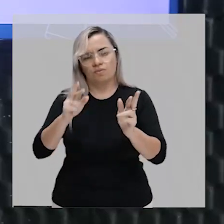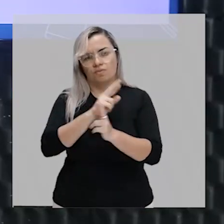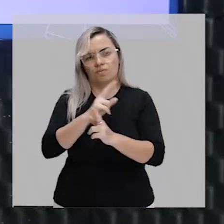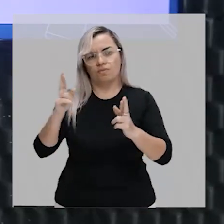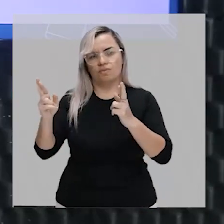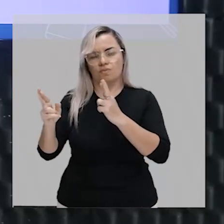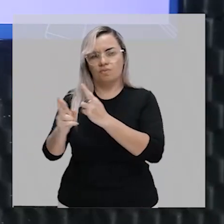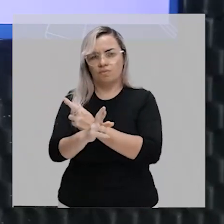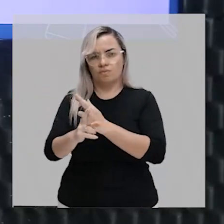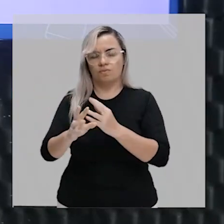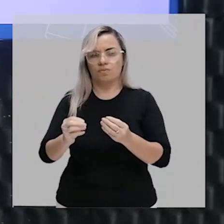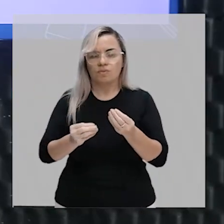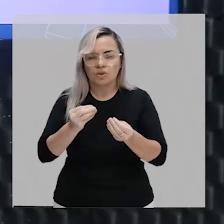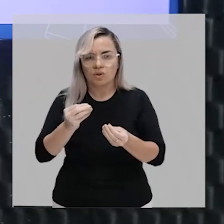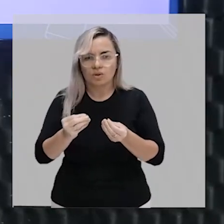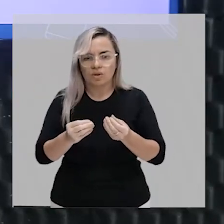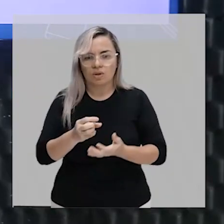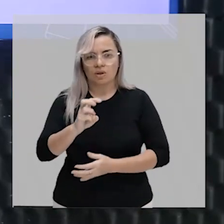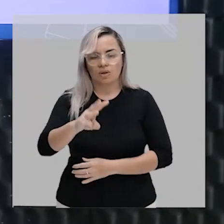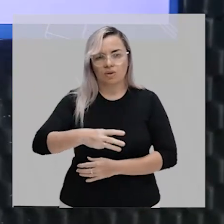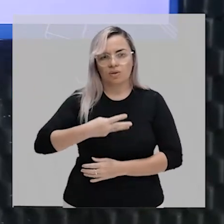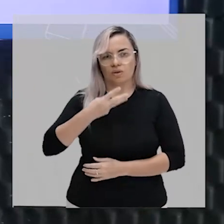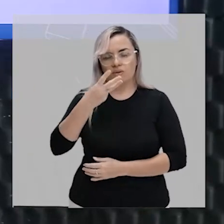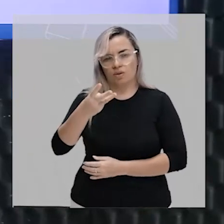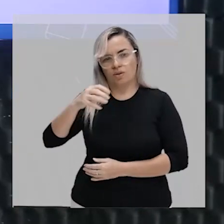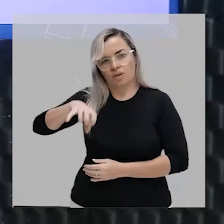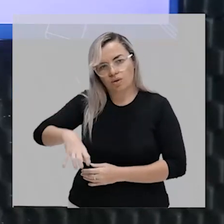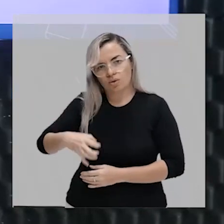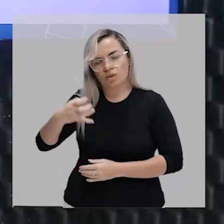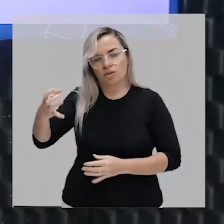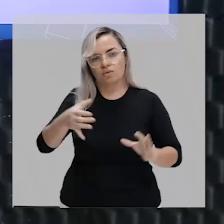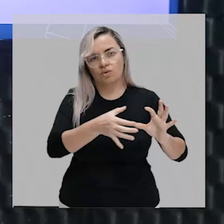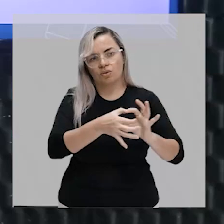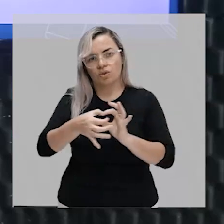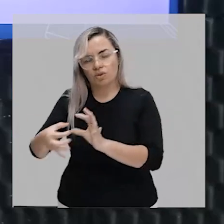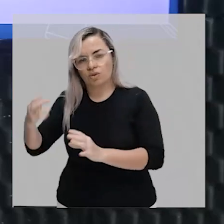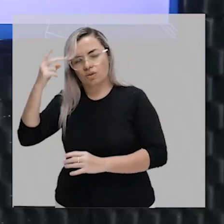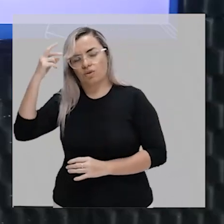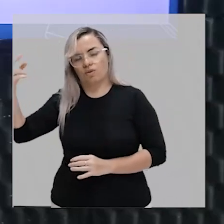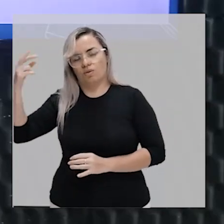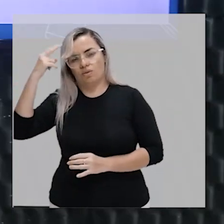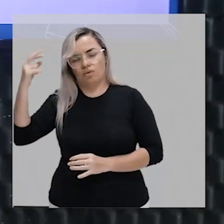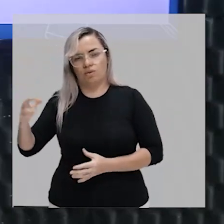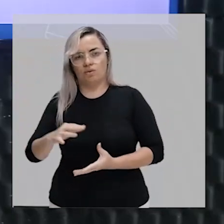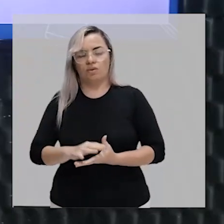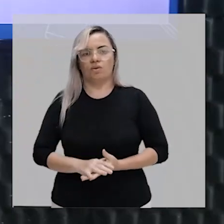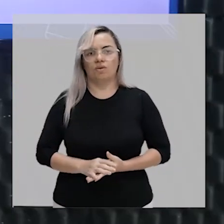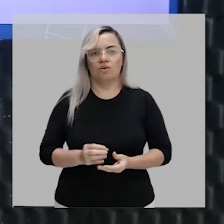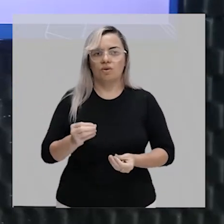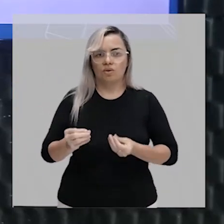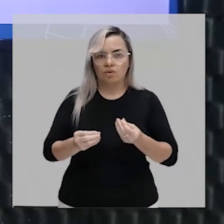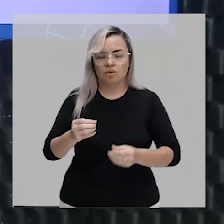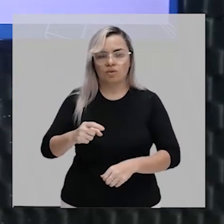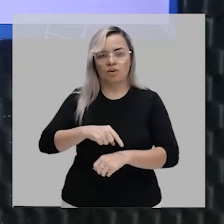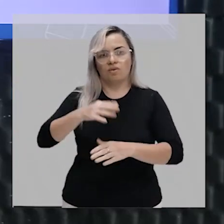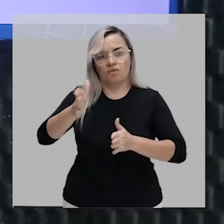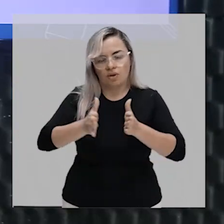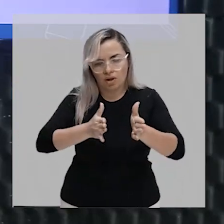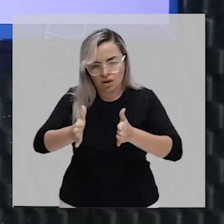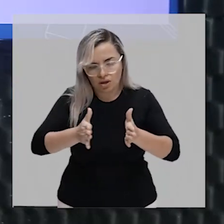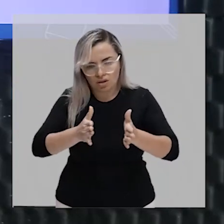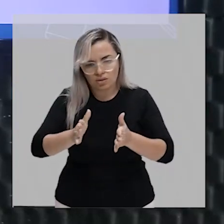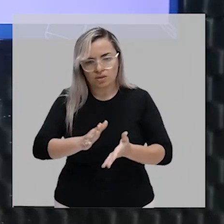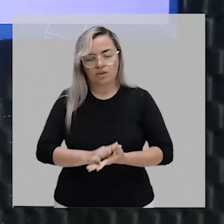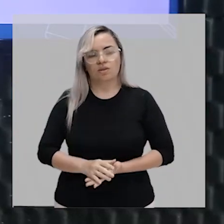relação entre esses 3 eventos históricos, entre esses 3 episódios históricos. Ou